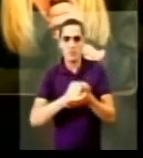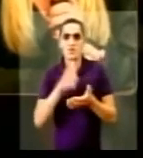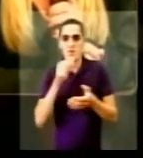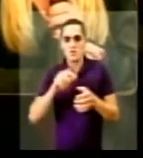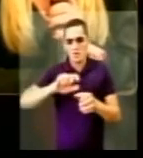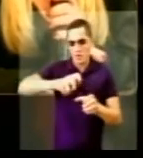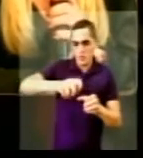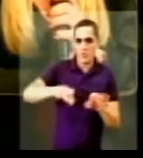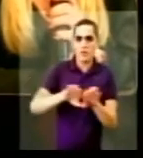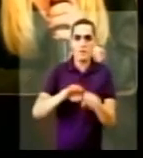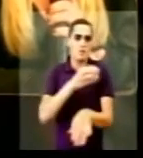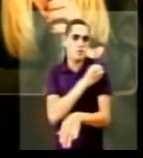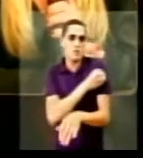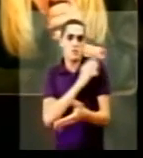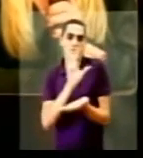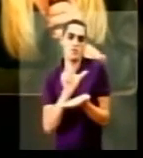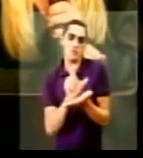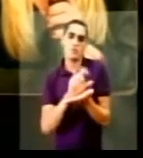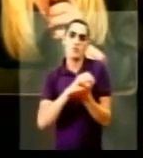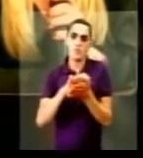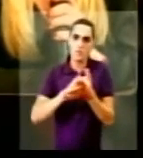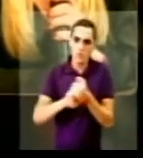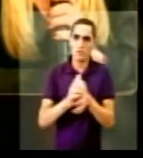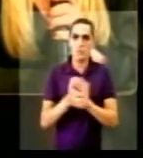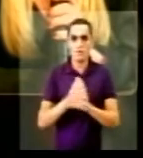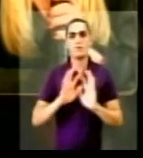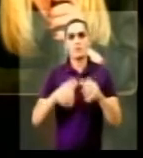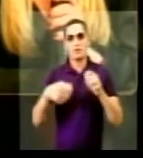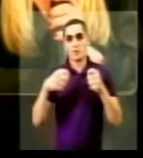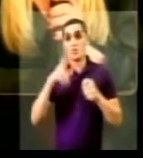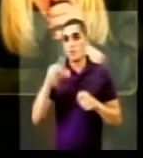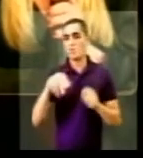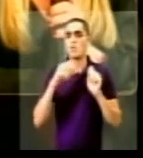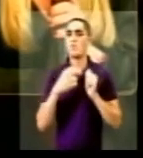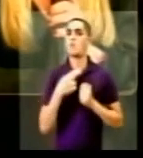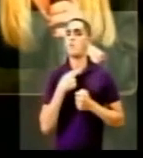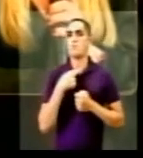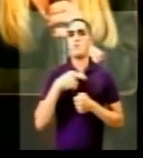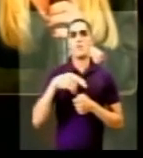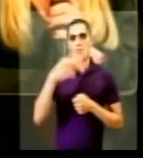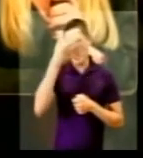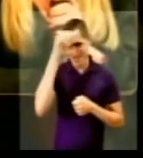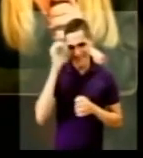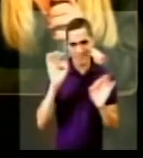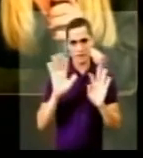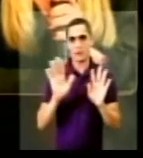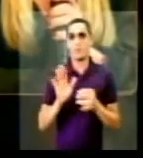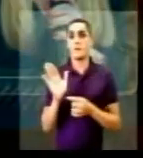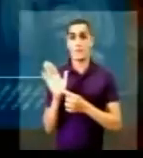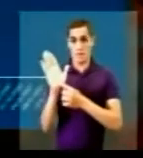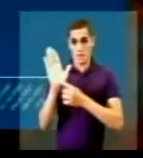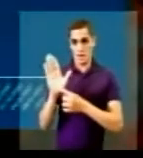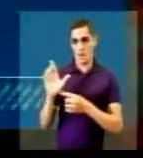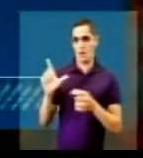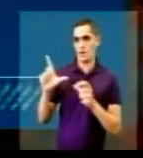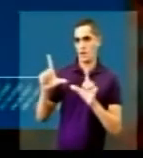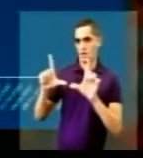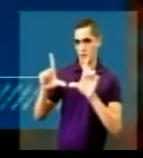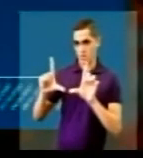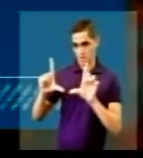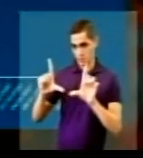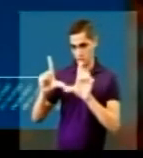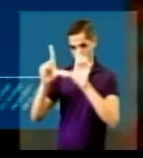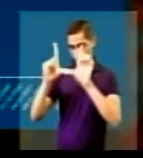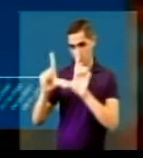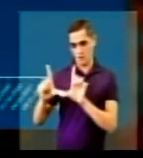álcool gel. Nunca pode esquecer. E esse outro gráfico em cima é a análise do professor Dimitar, que tem colaborado muito com a